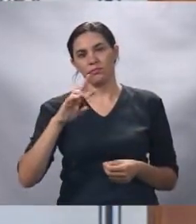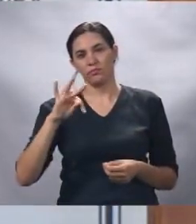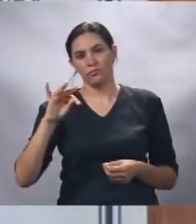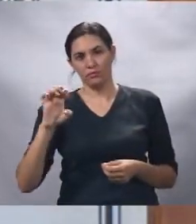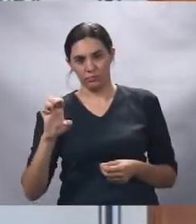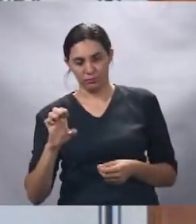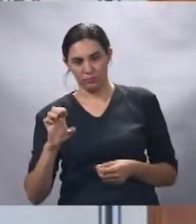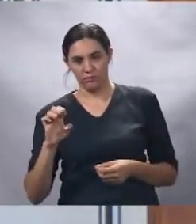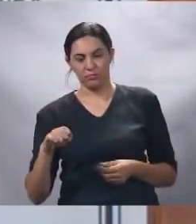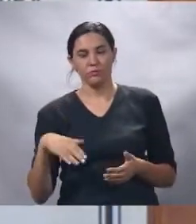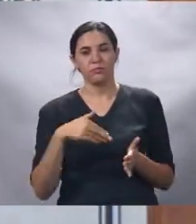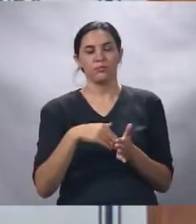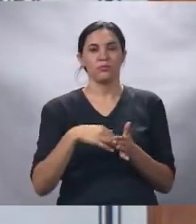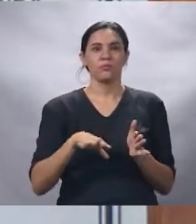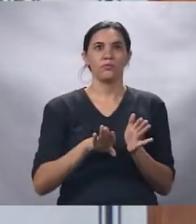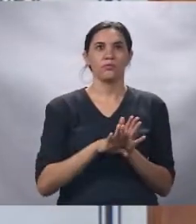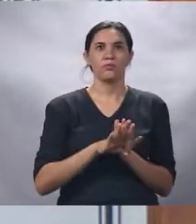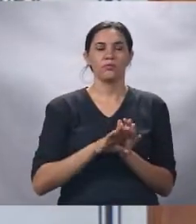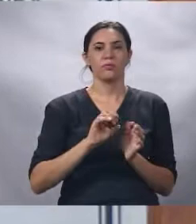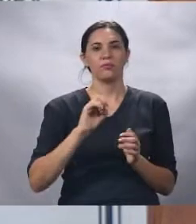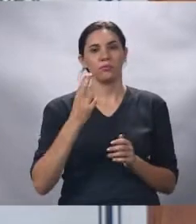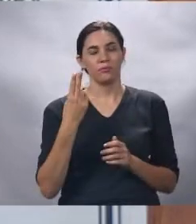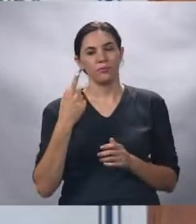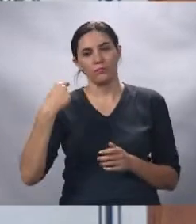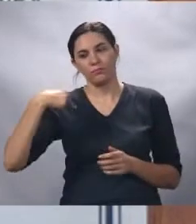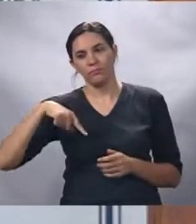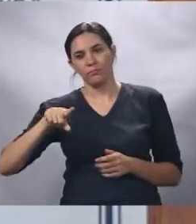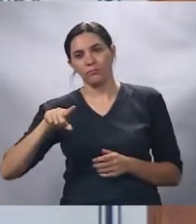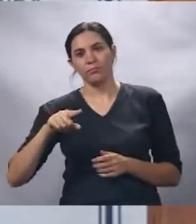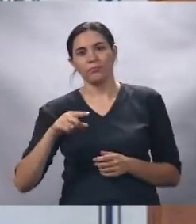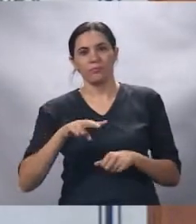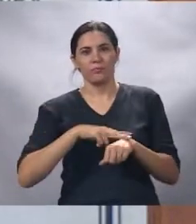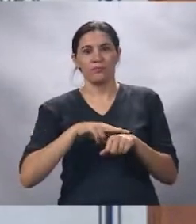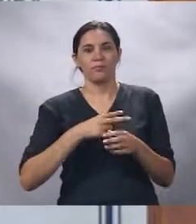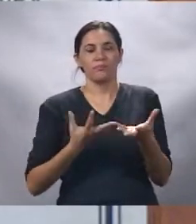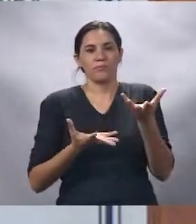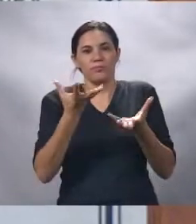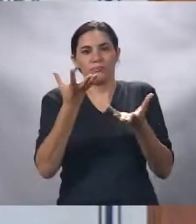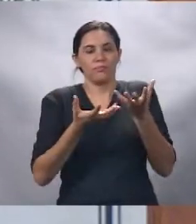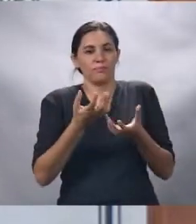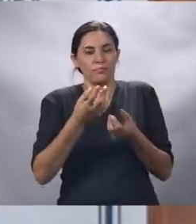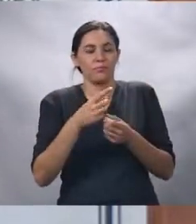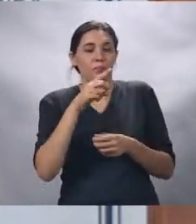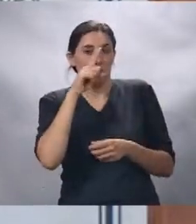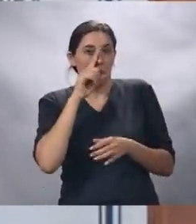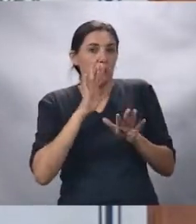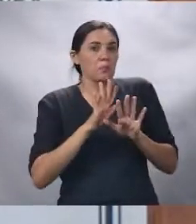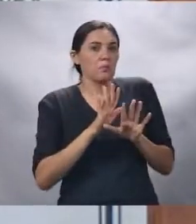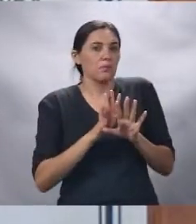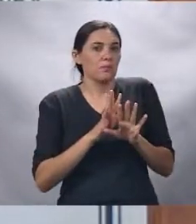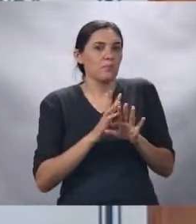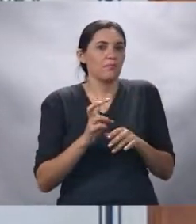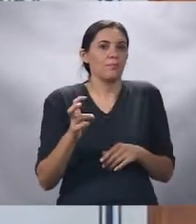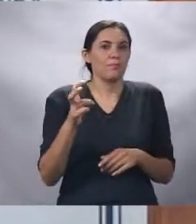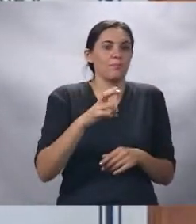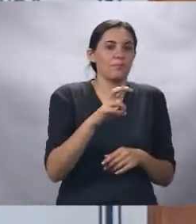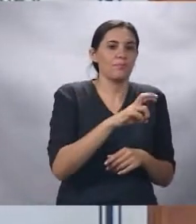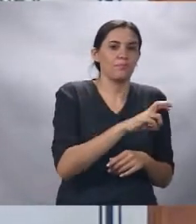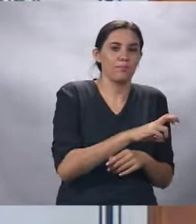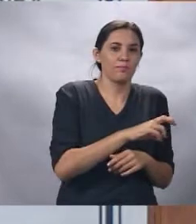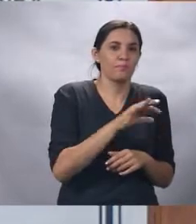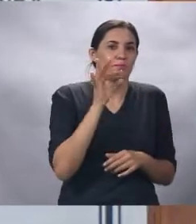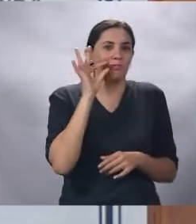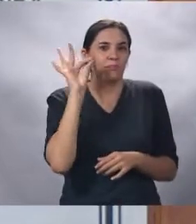bairro, ou atravessa um local que tem mato, e mato chama cobra, chama rato, chama outras coisas mais, e tem um